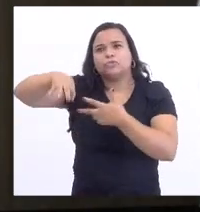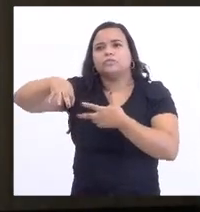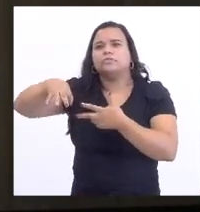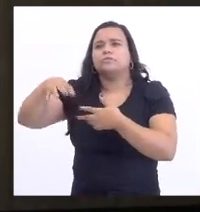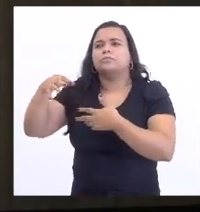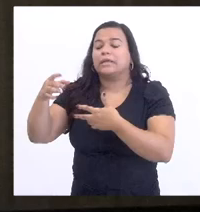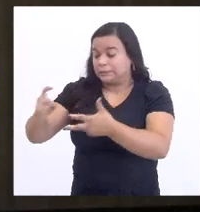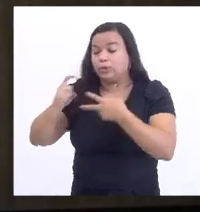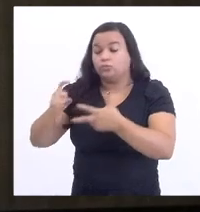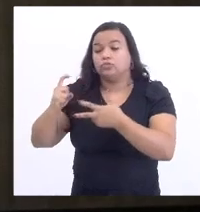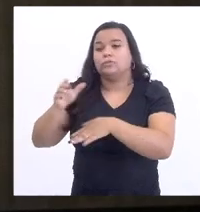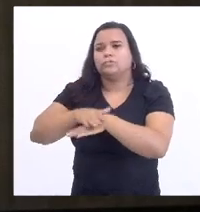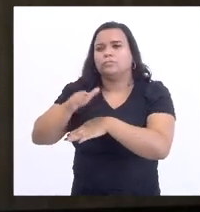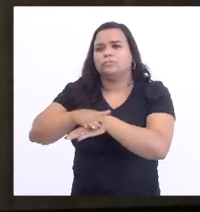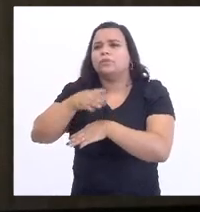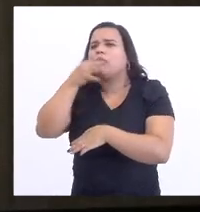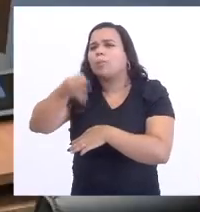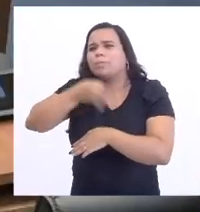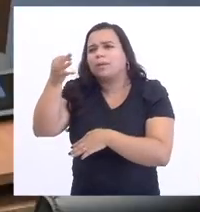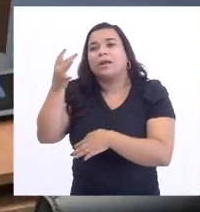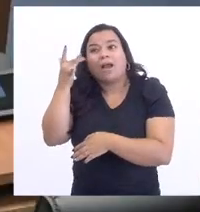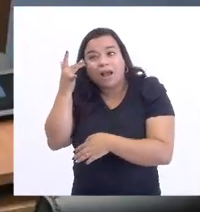esteja acordado com a deputada Tia Ju.